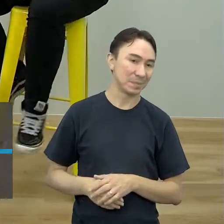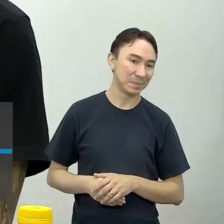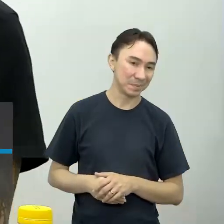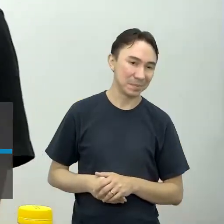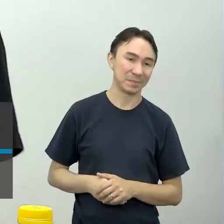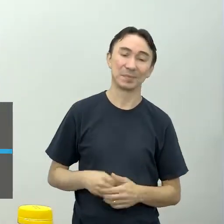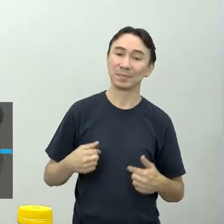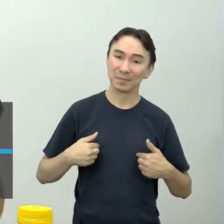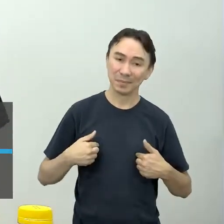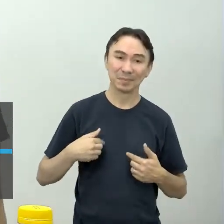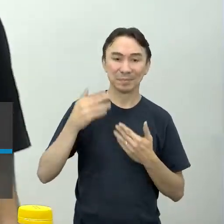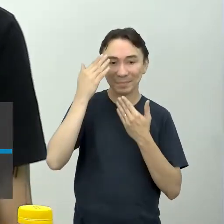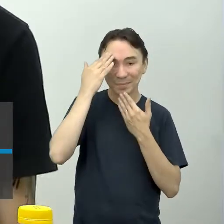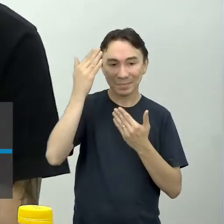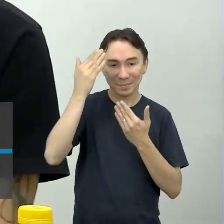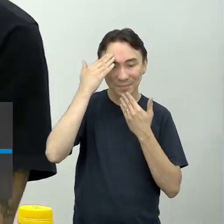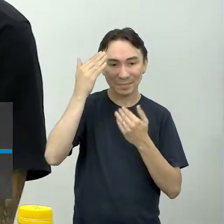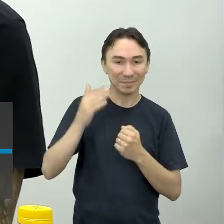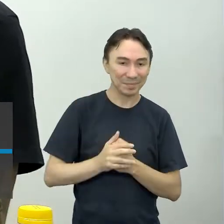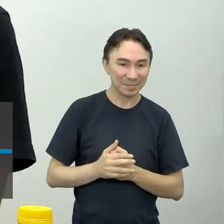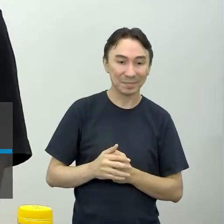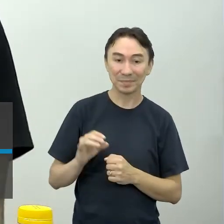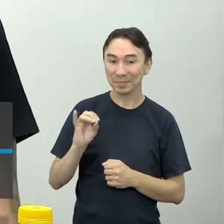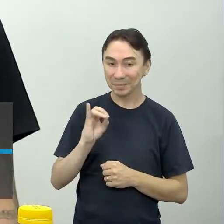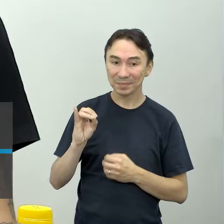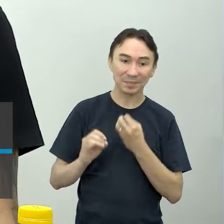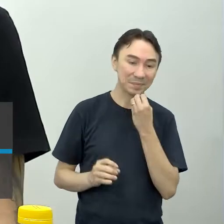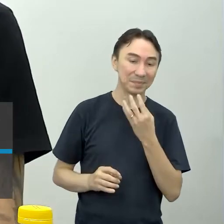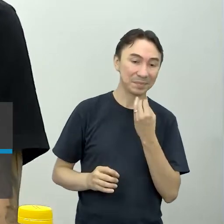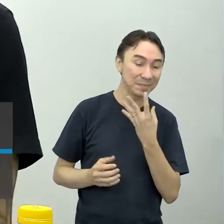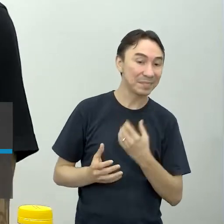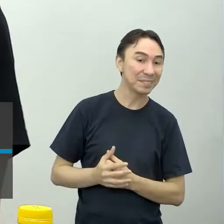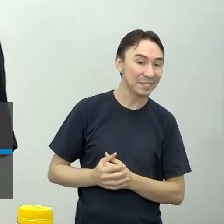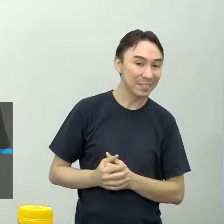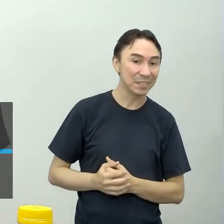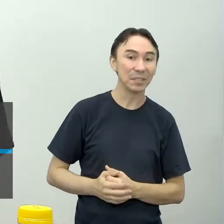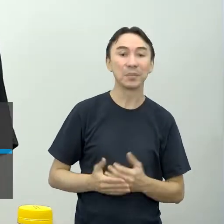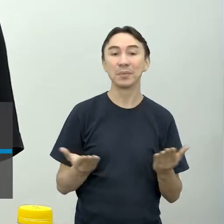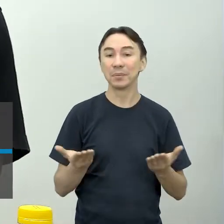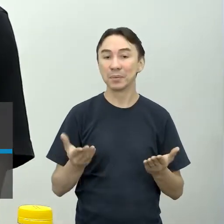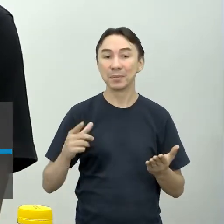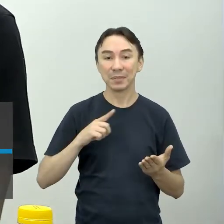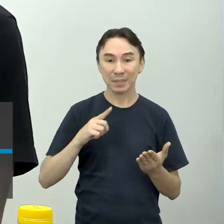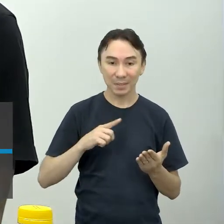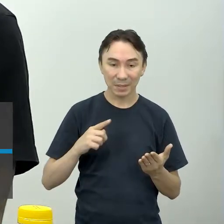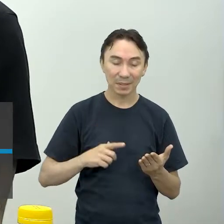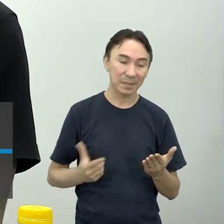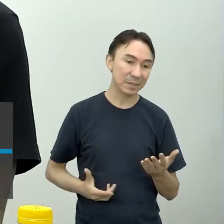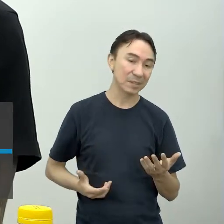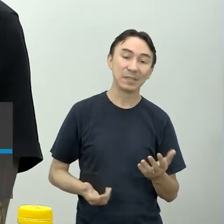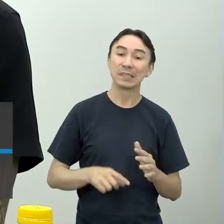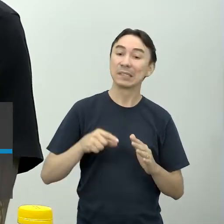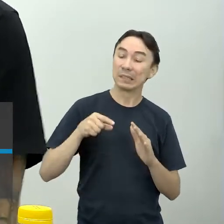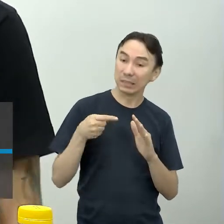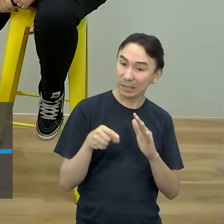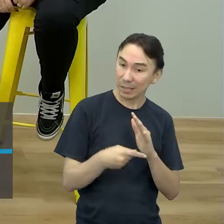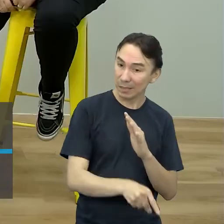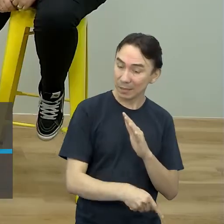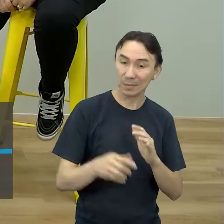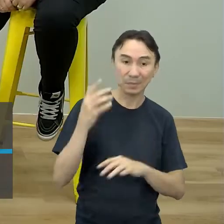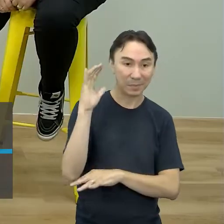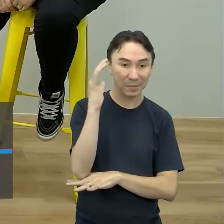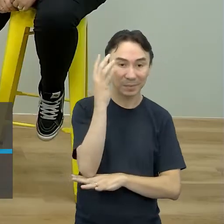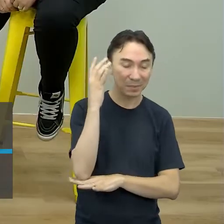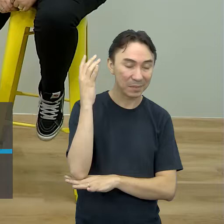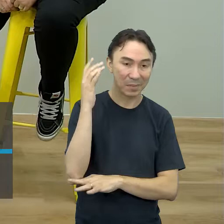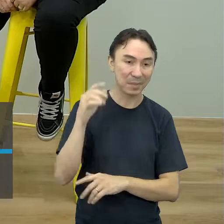Eu que agradeço. E aí, gente? Oi, Fabi, tudo bom? A gente vai estar aqui apresentando o aprofundamento de Ciência da Natureza. Então acho que vai ser bem legal, a gente vai